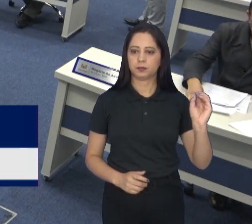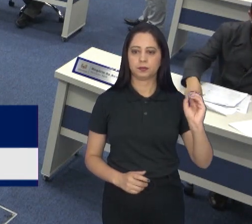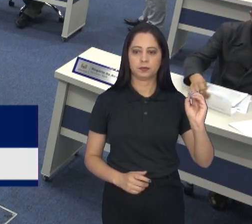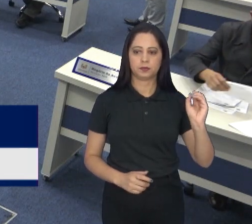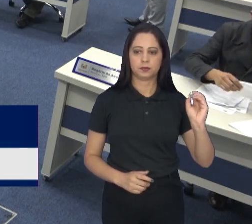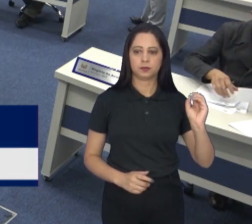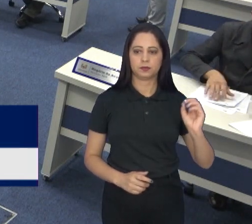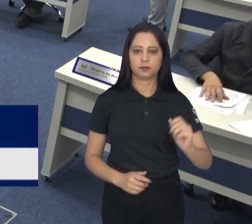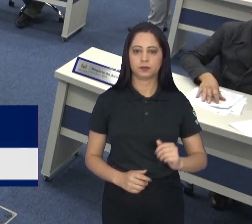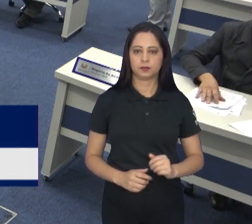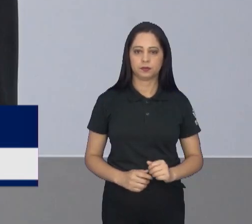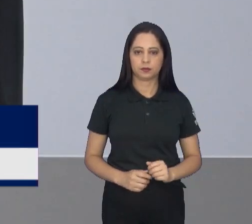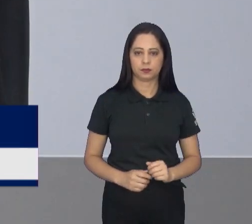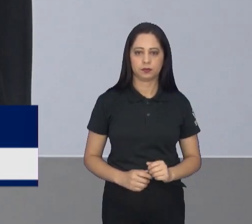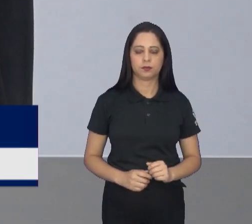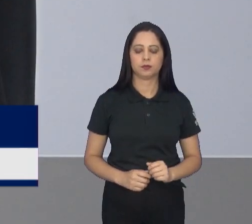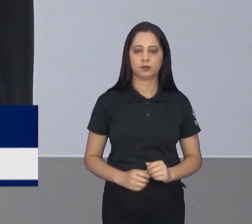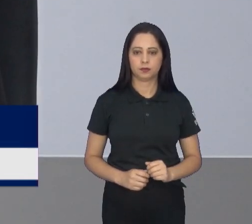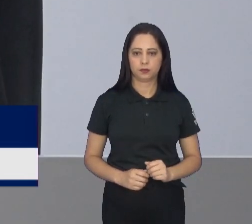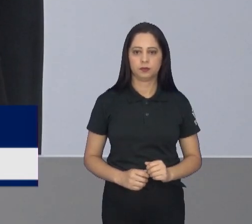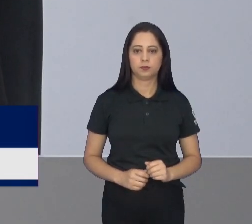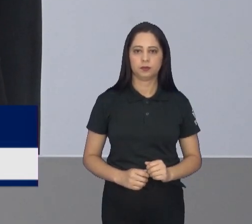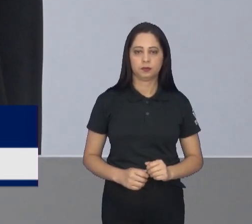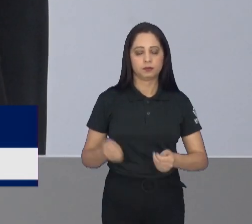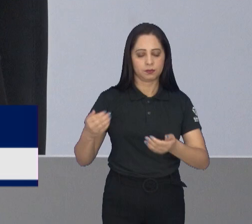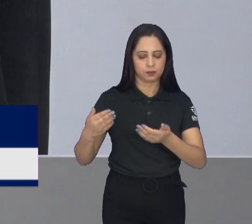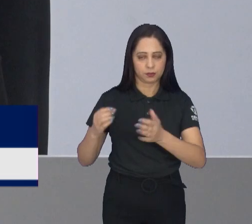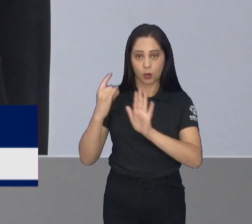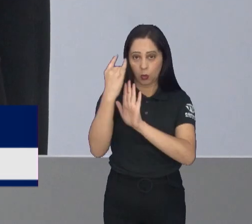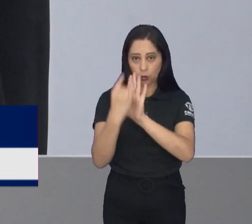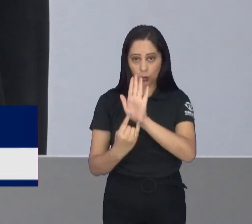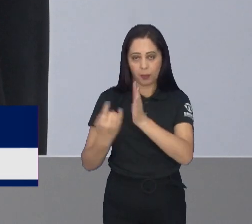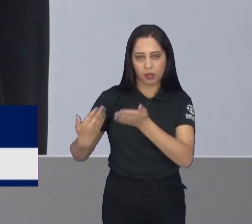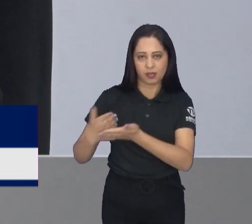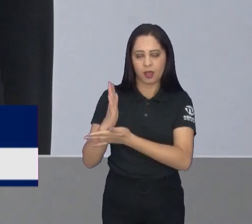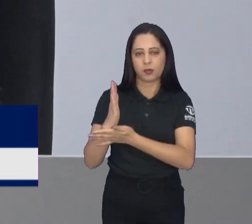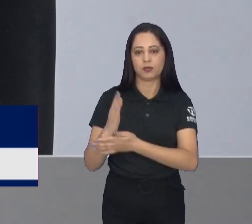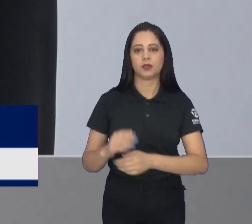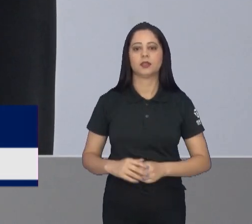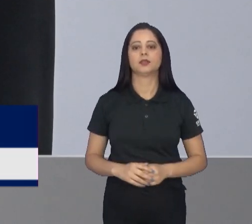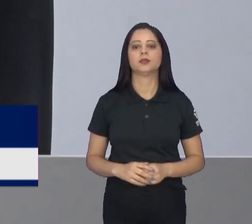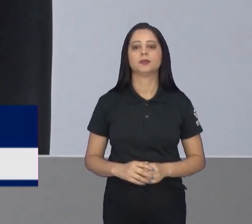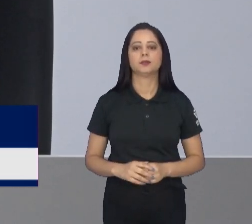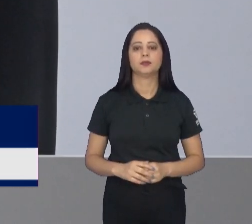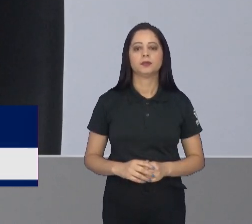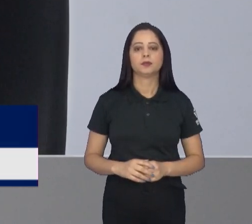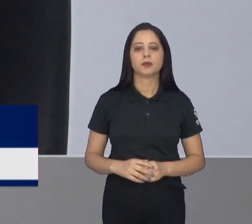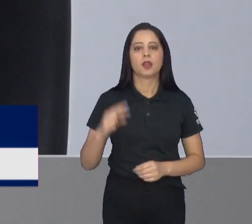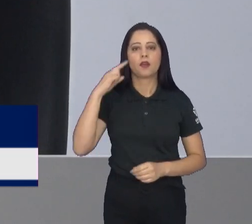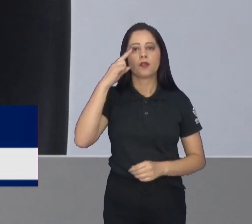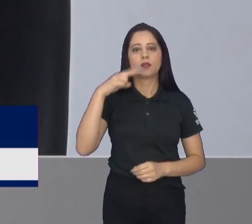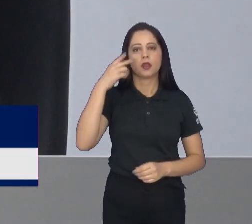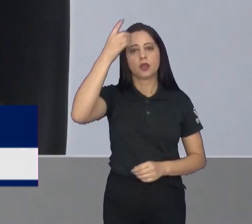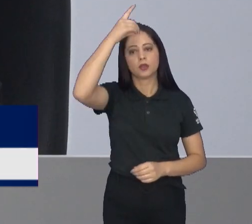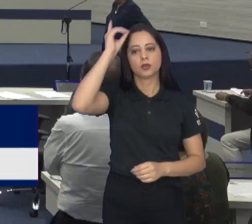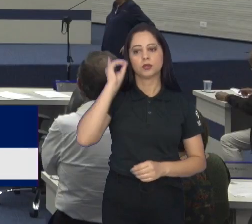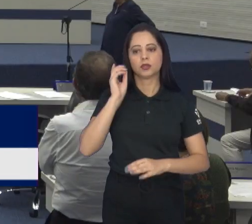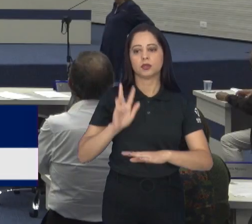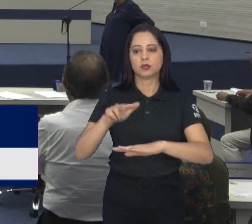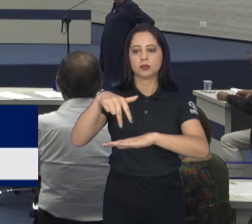senhor presidente. Sem nenhum voto contrário, está aprovado por unanimidade. Justificativa de votação, a vereadora Dulce